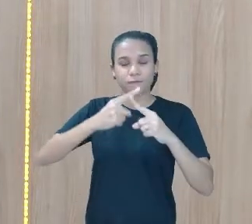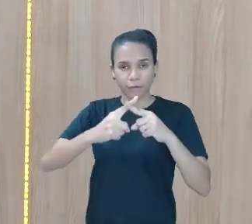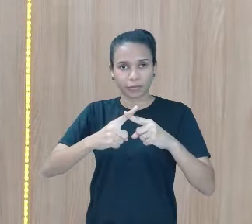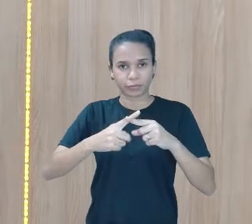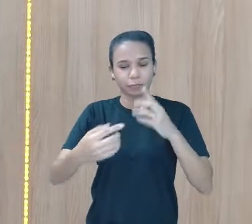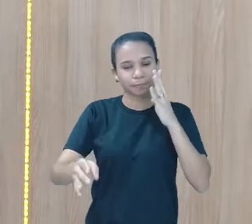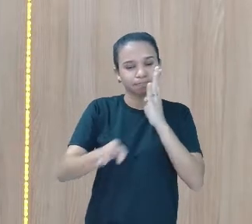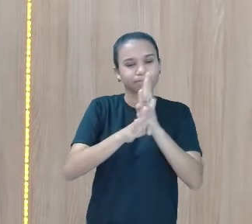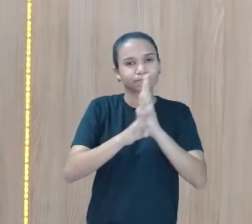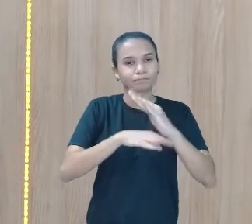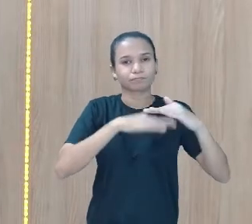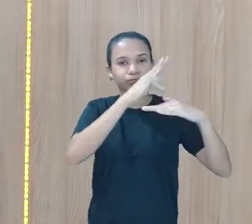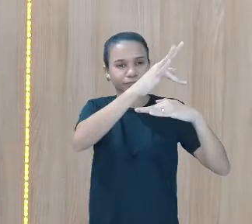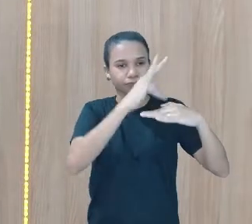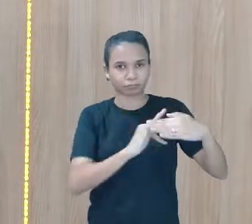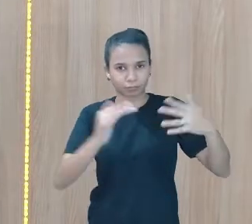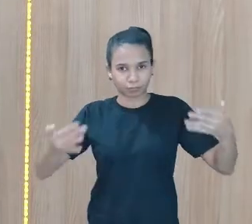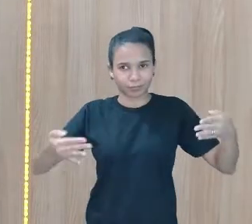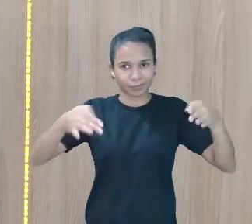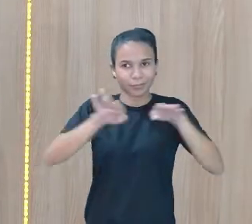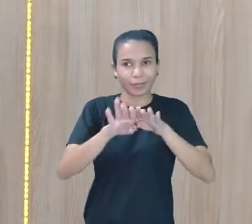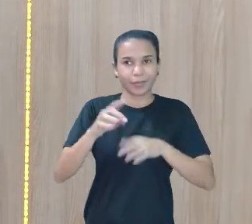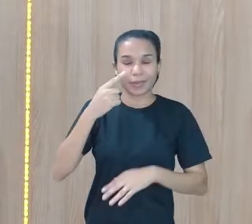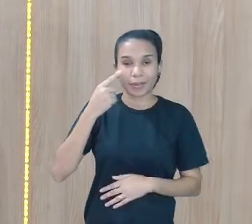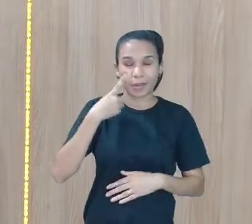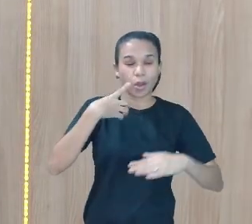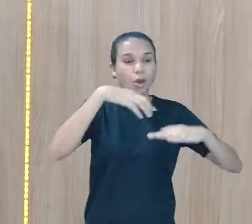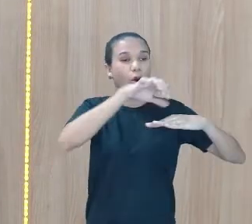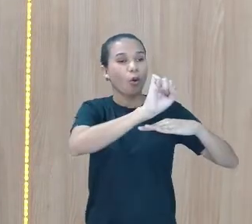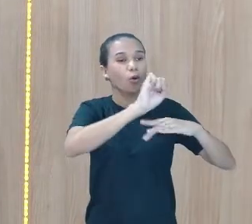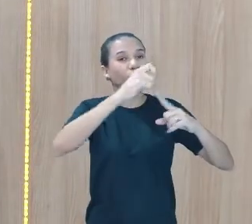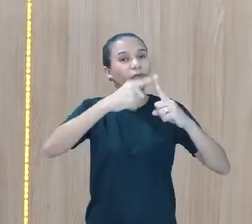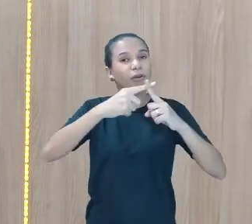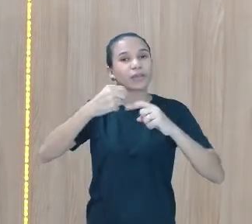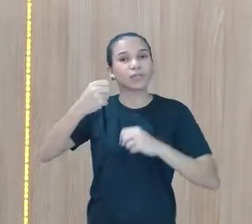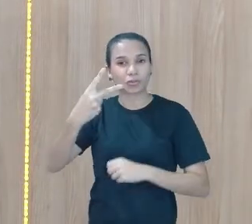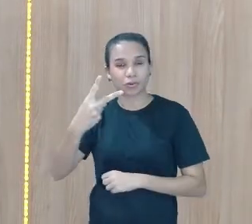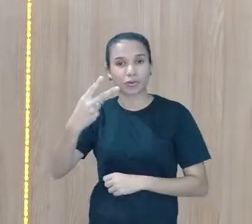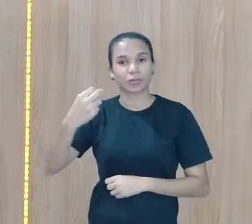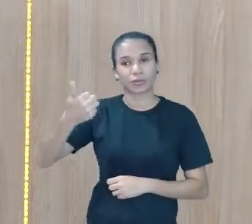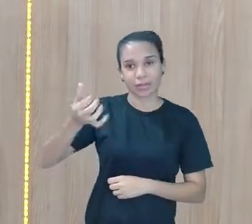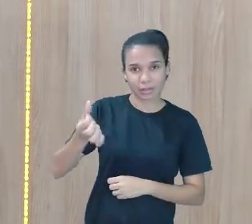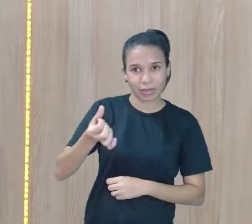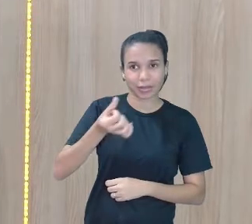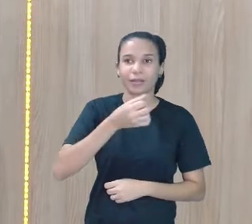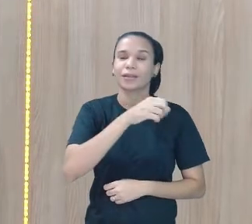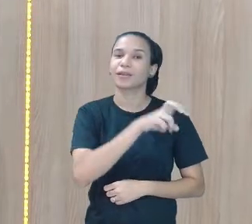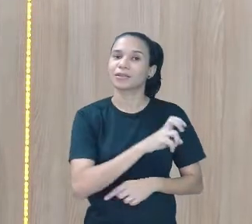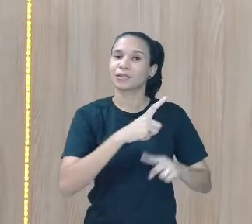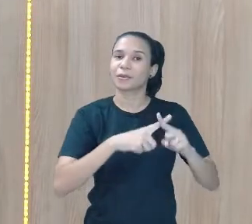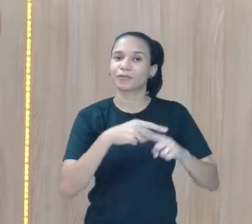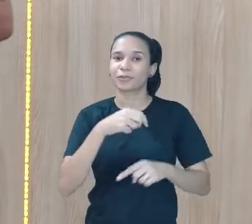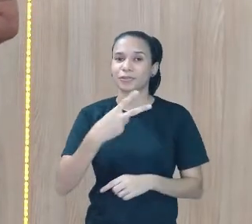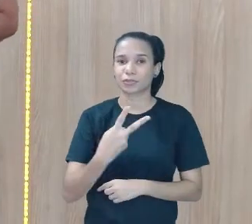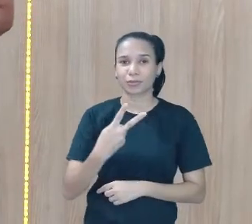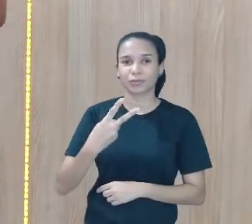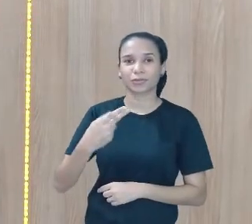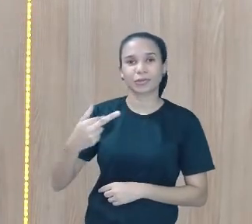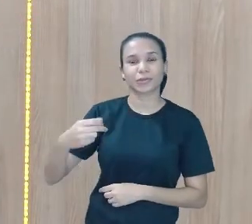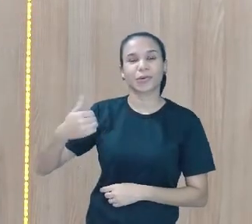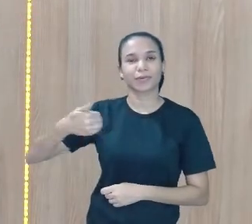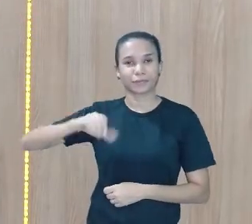para encontrar uma fração equivalente. Nesse caso, 8 vezes 2, 16, 5 vezes